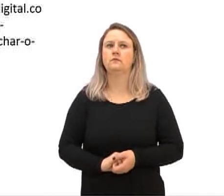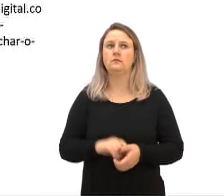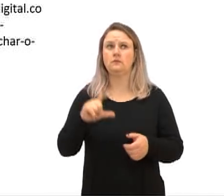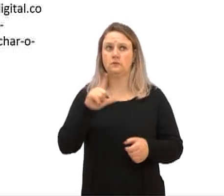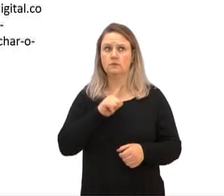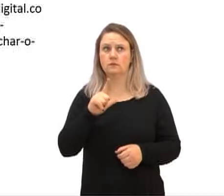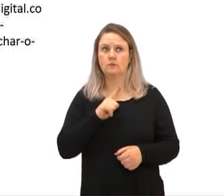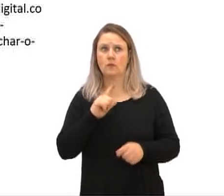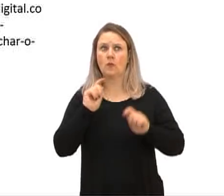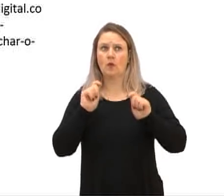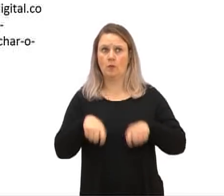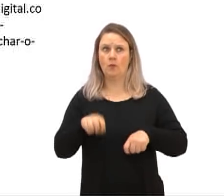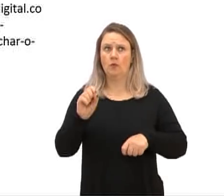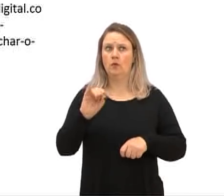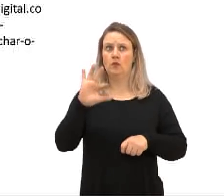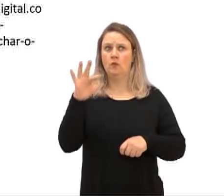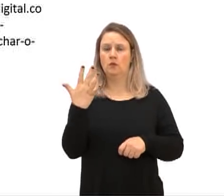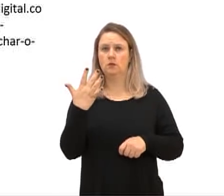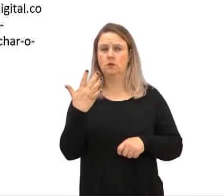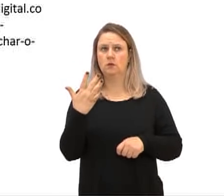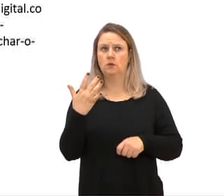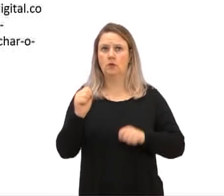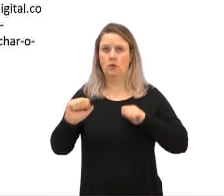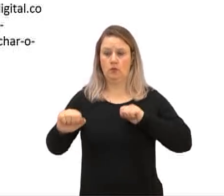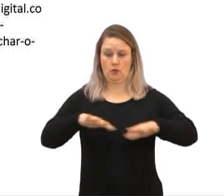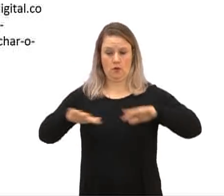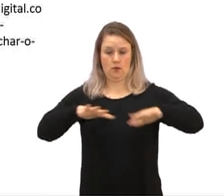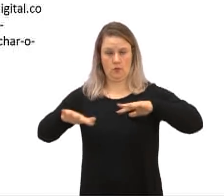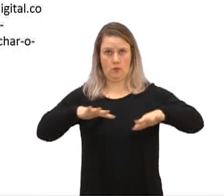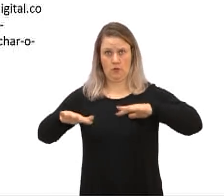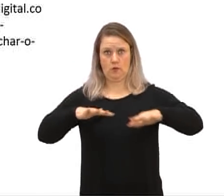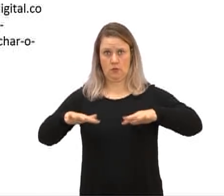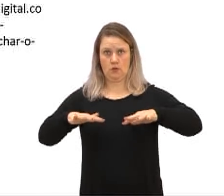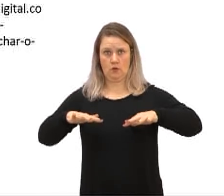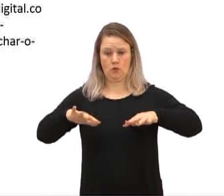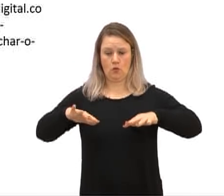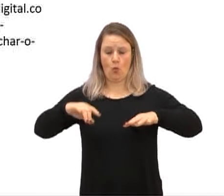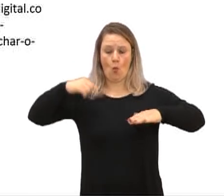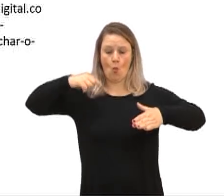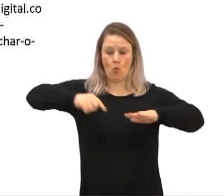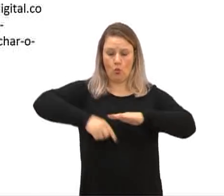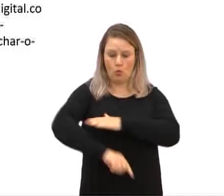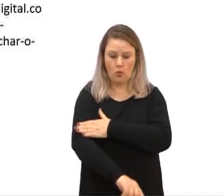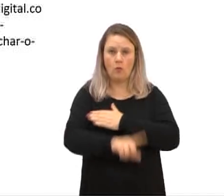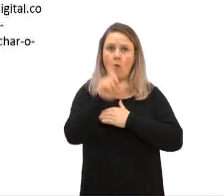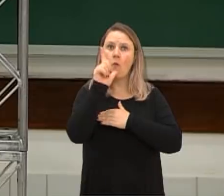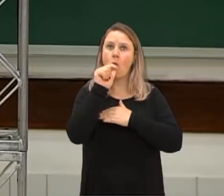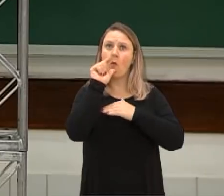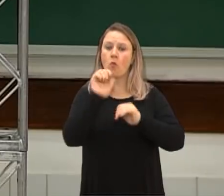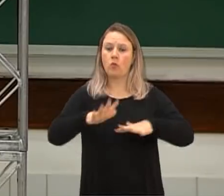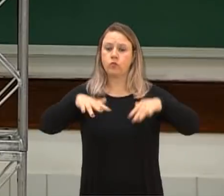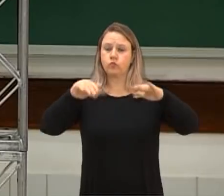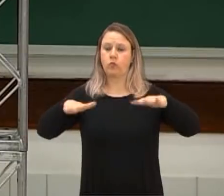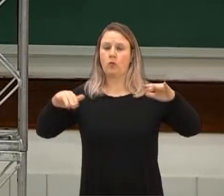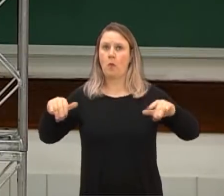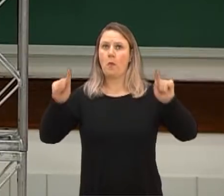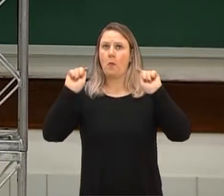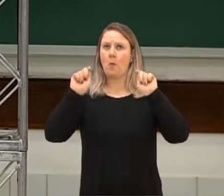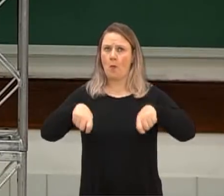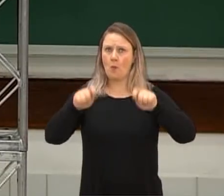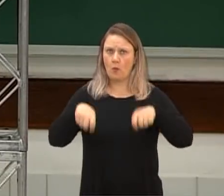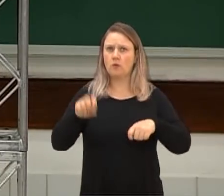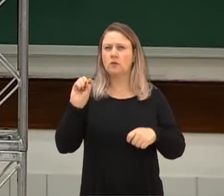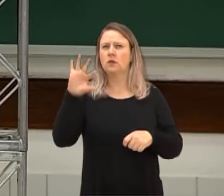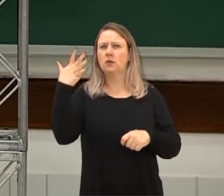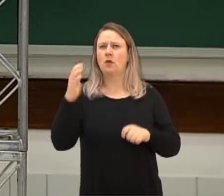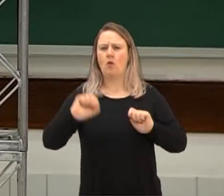nos relevos submarinos, submersos. Terremotos por debaixo do mar, que podem provocar as tsunamis, que são aquelas